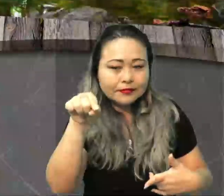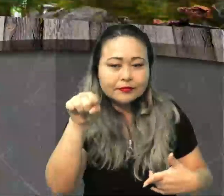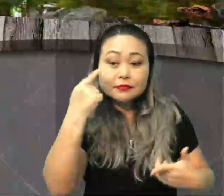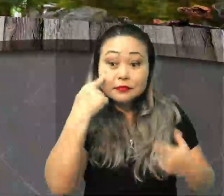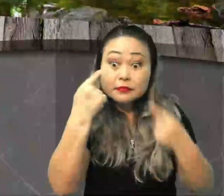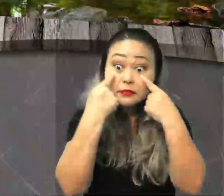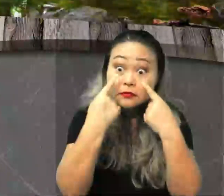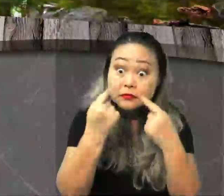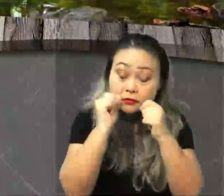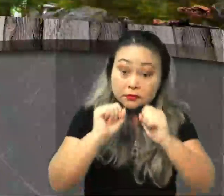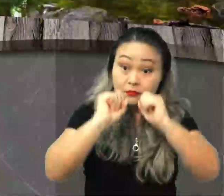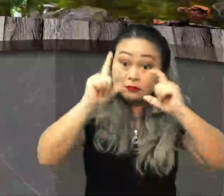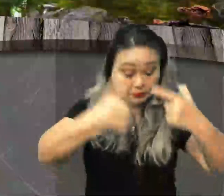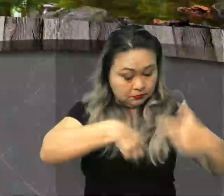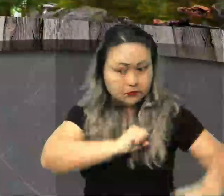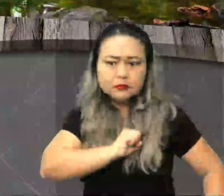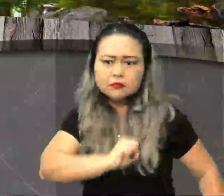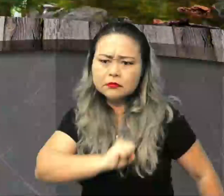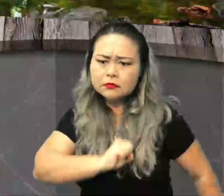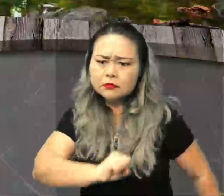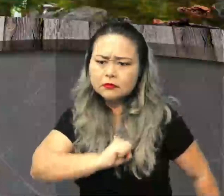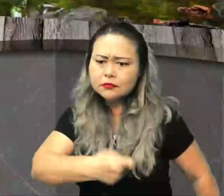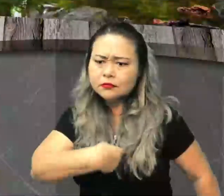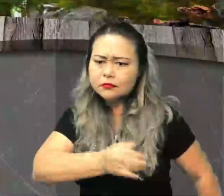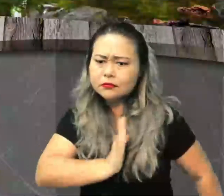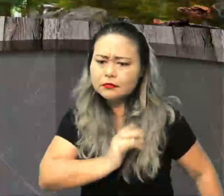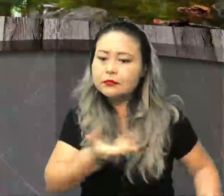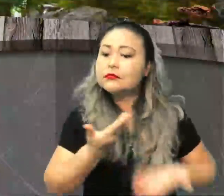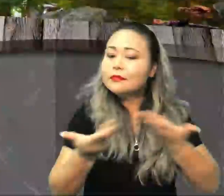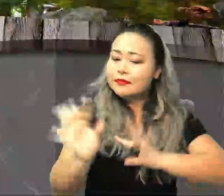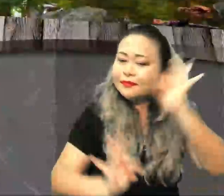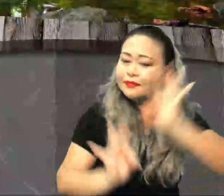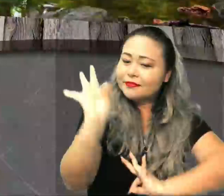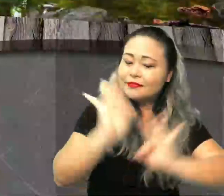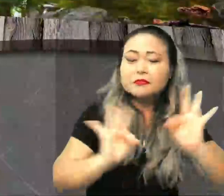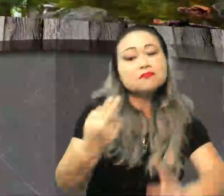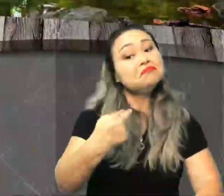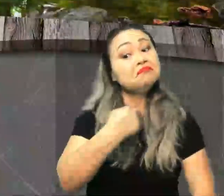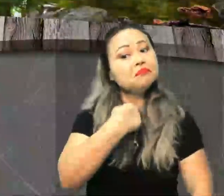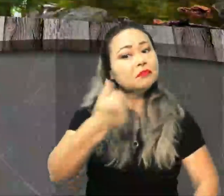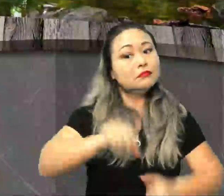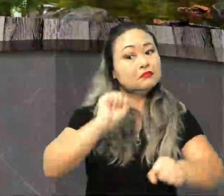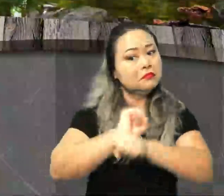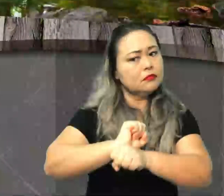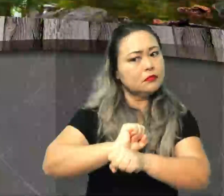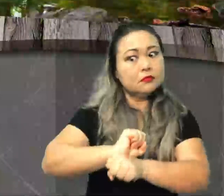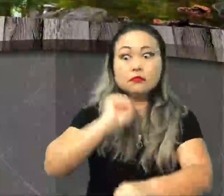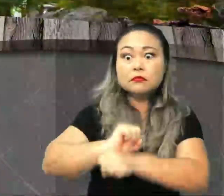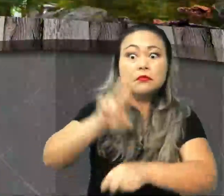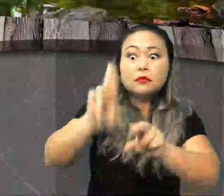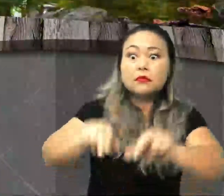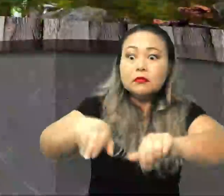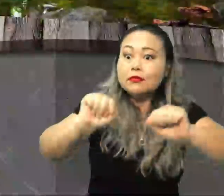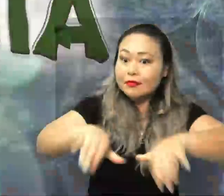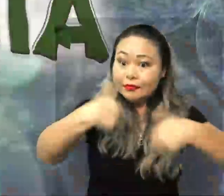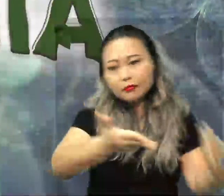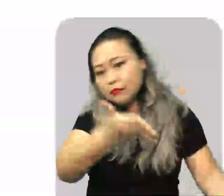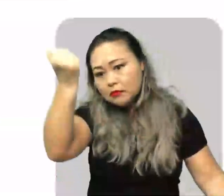nos olhos, você que tem um coração pulsante aí da mediação tecnológica, não pode parar. A gente não para nunca. Vamos